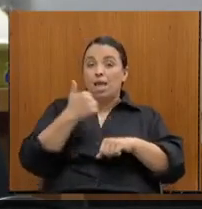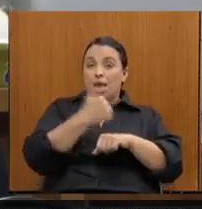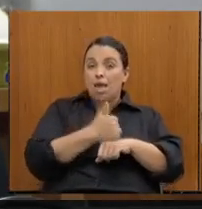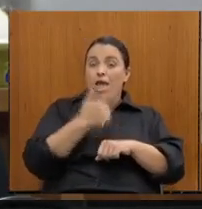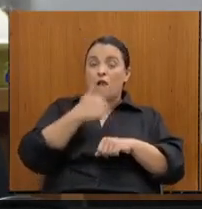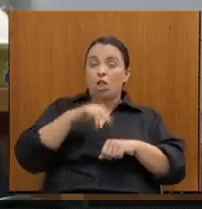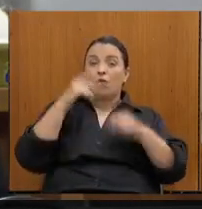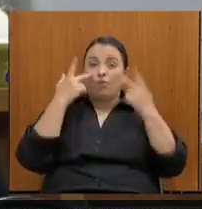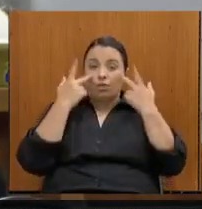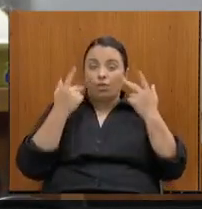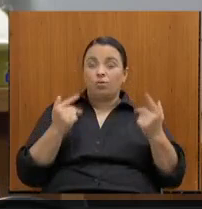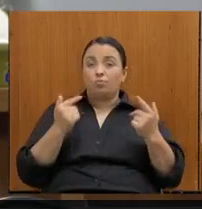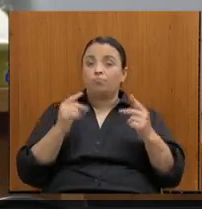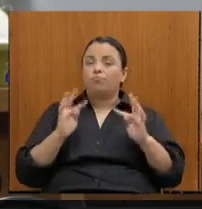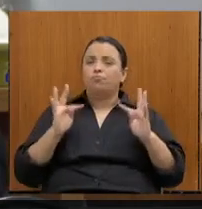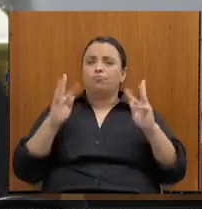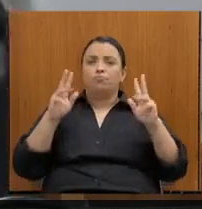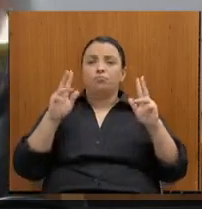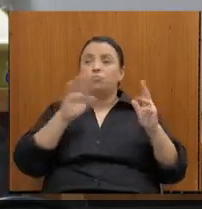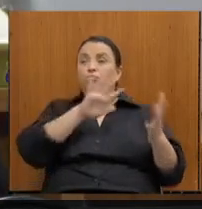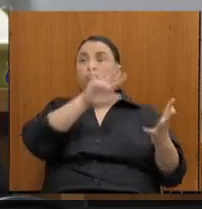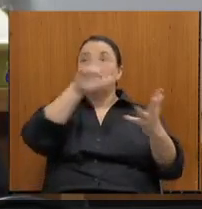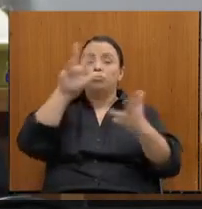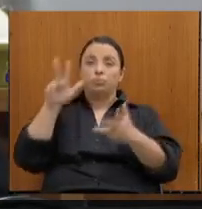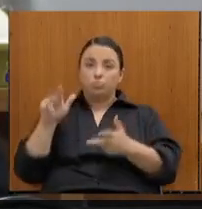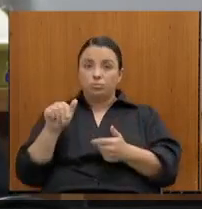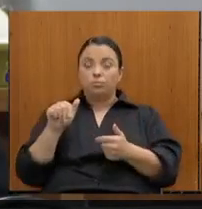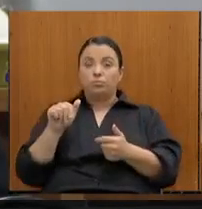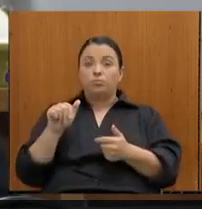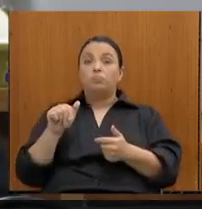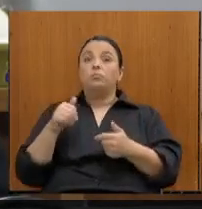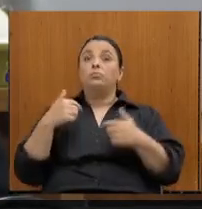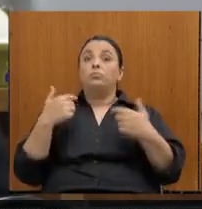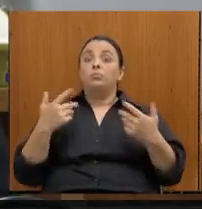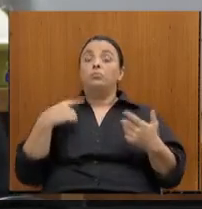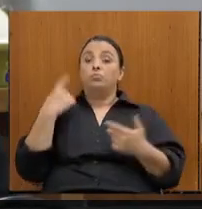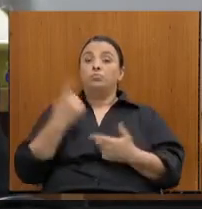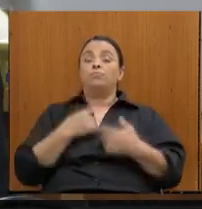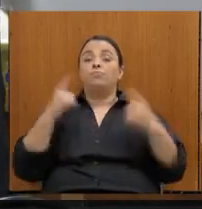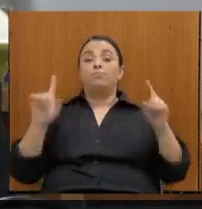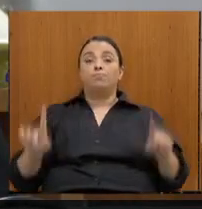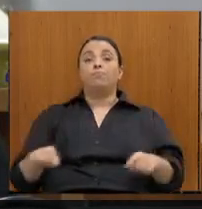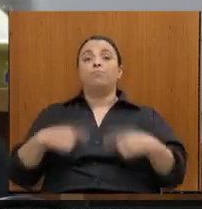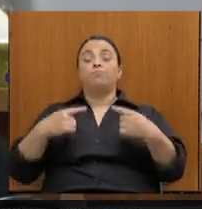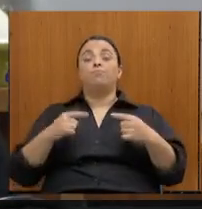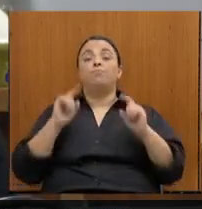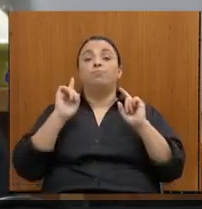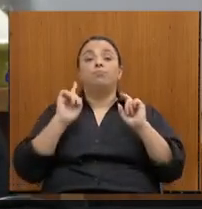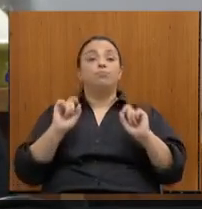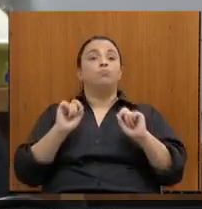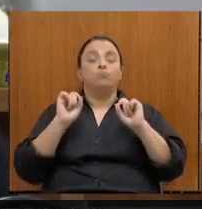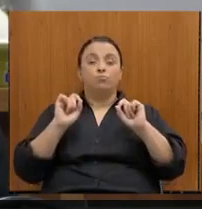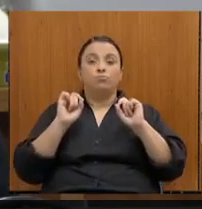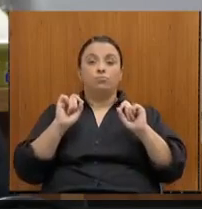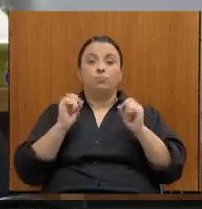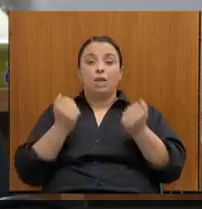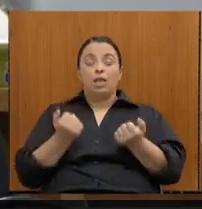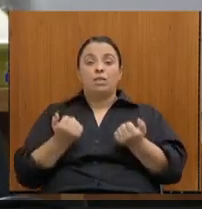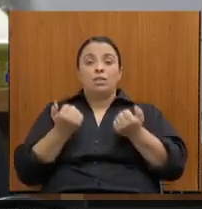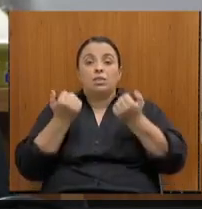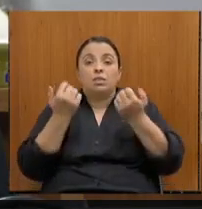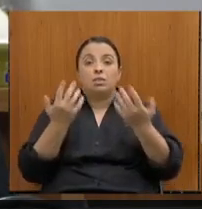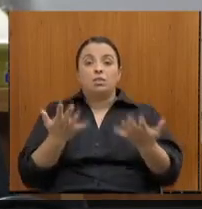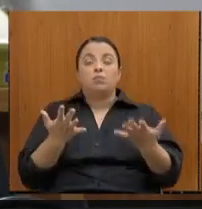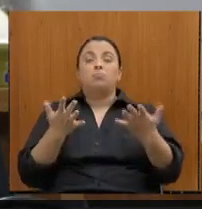e que para isso o nosso desafio é propiciar as condições de